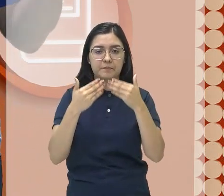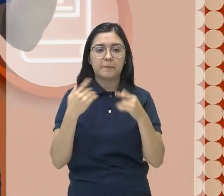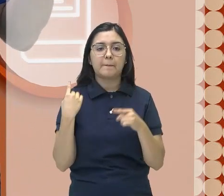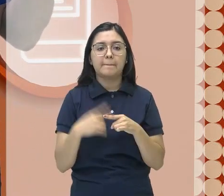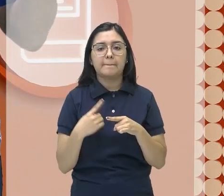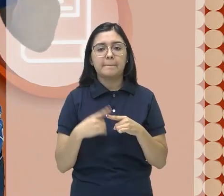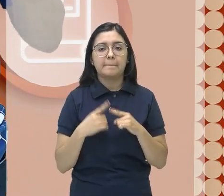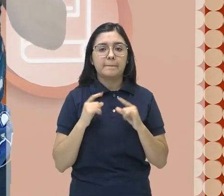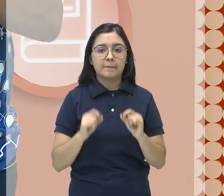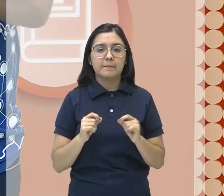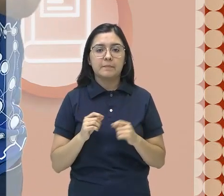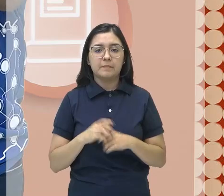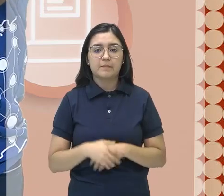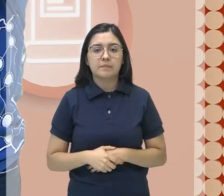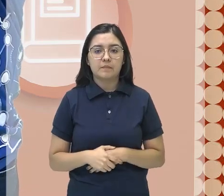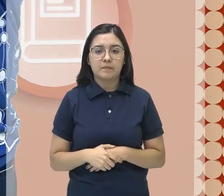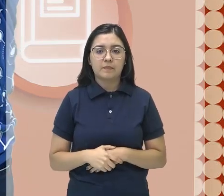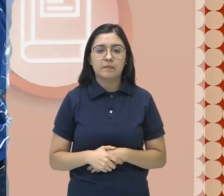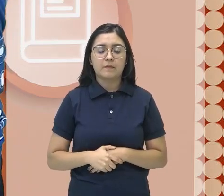simples